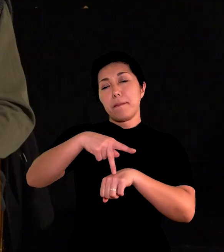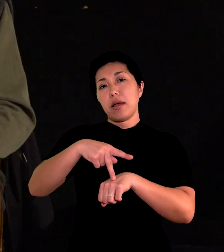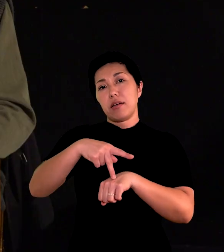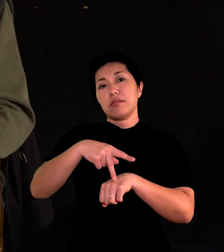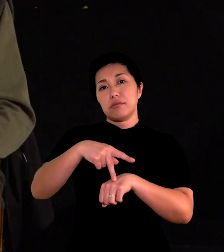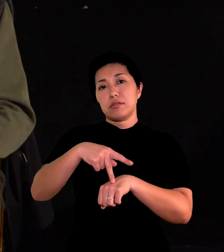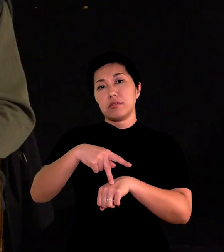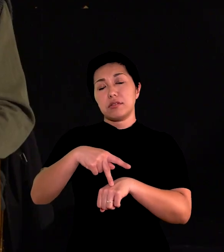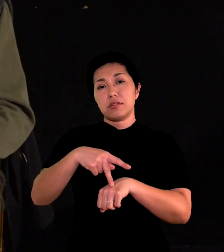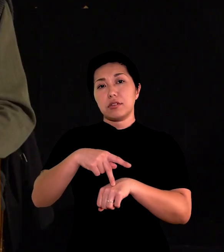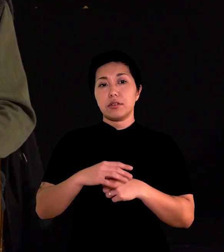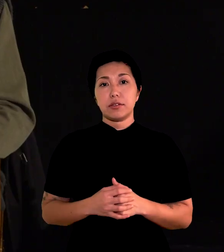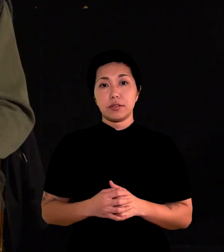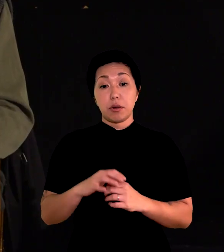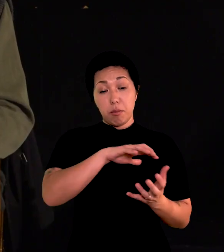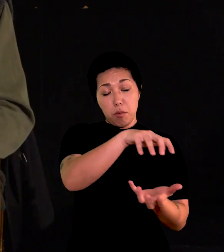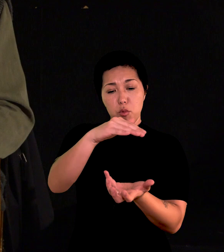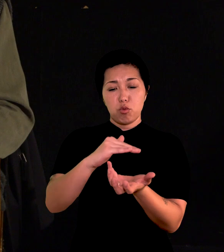praticado nos países